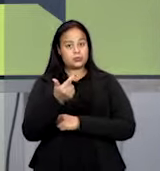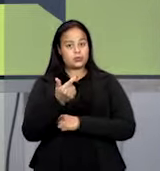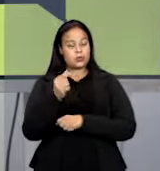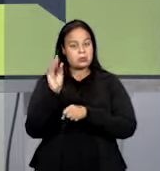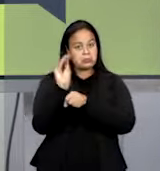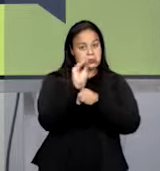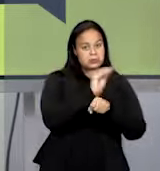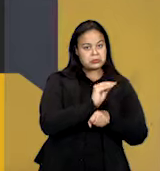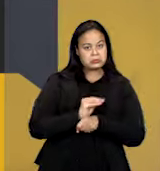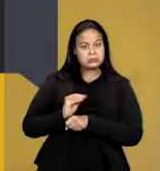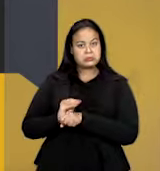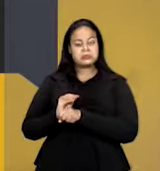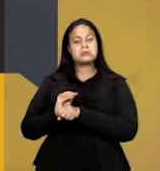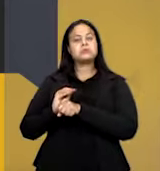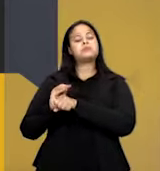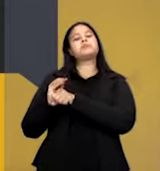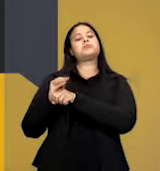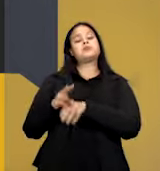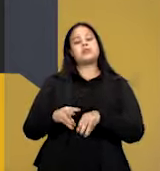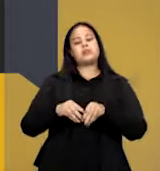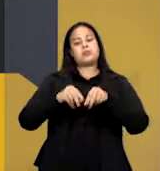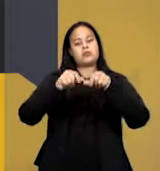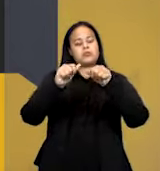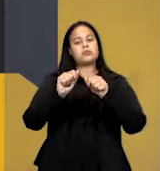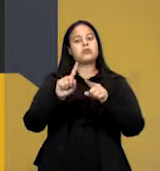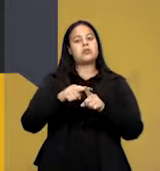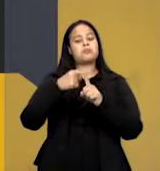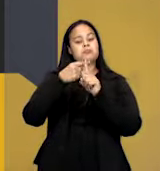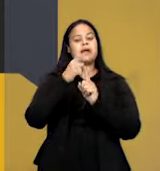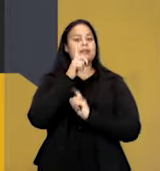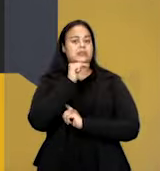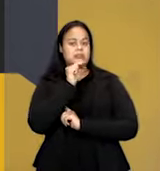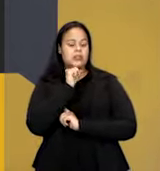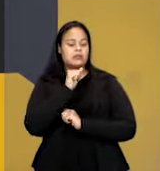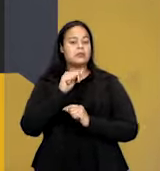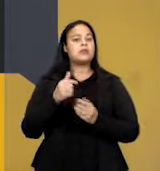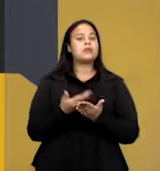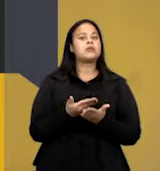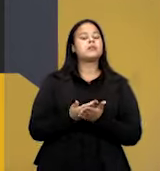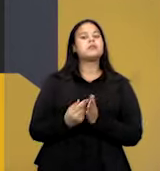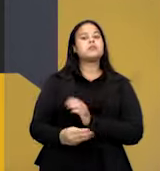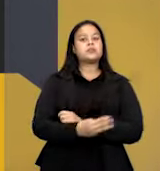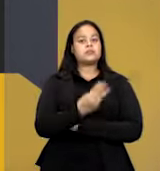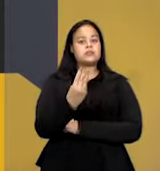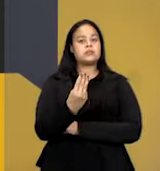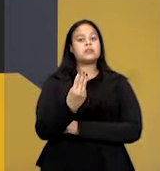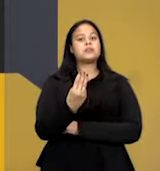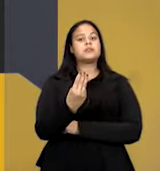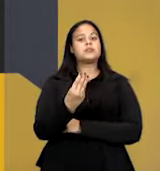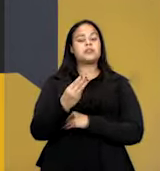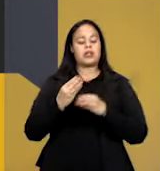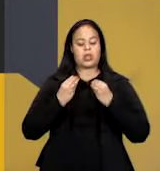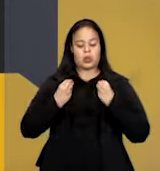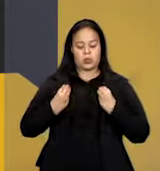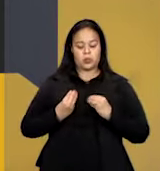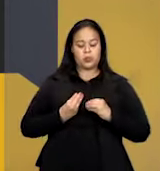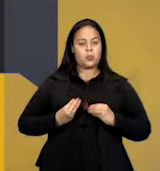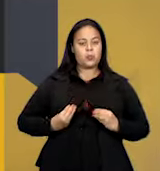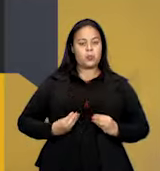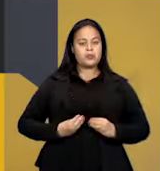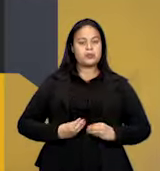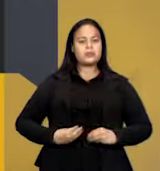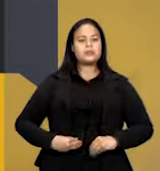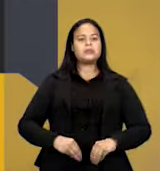do solo, continuando esse assunto, na aula número 3. Nós vamos falar de nutrição na aula